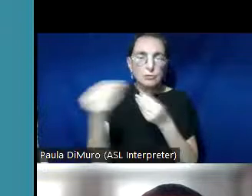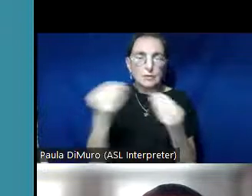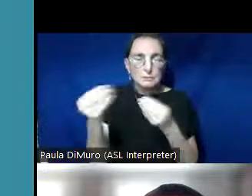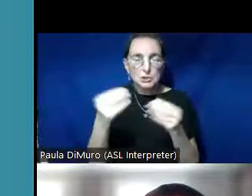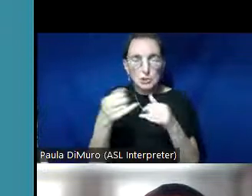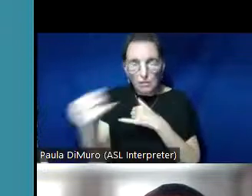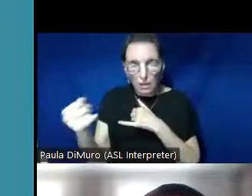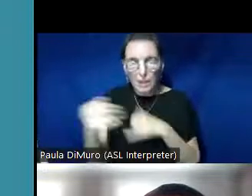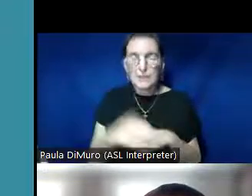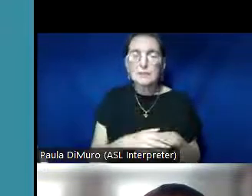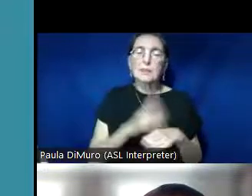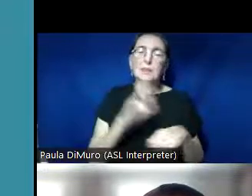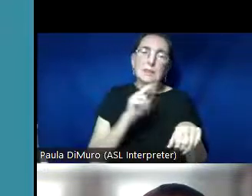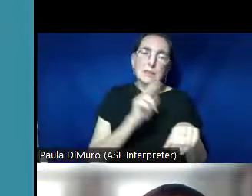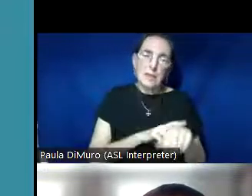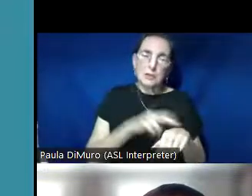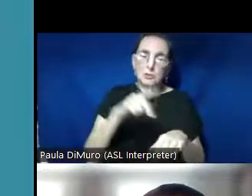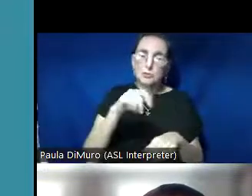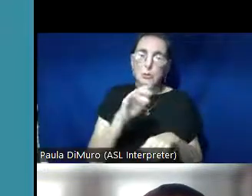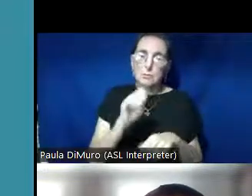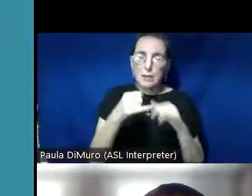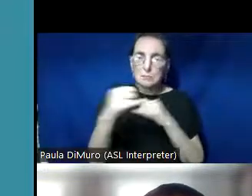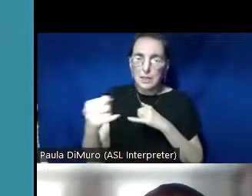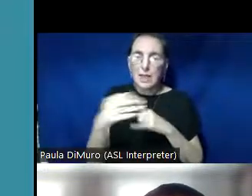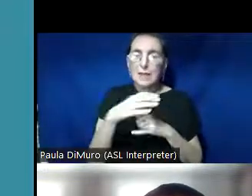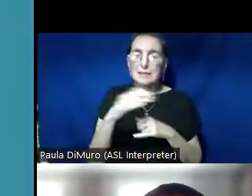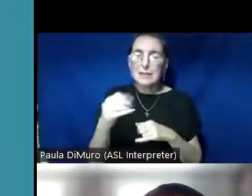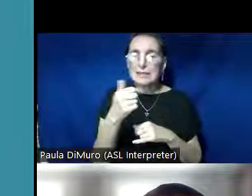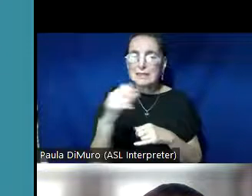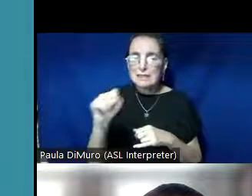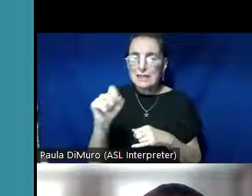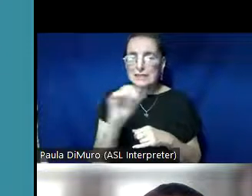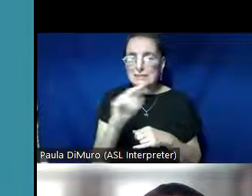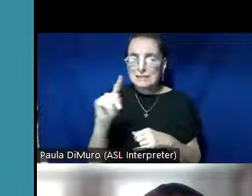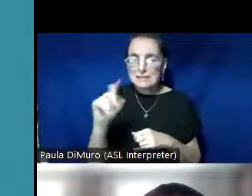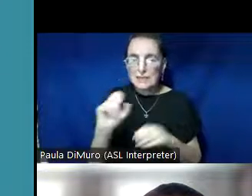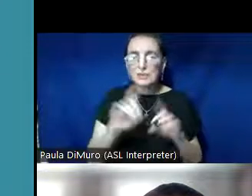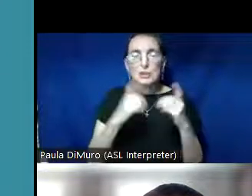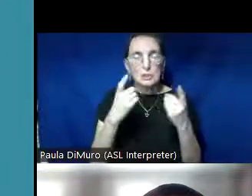aumentos de procedimento para nos nota público,